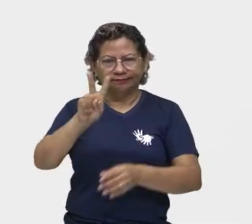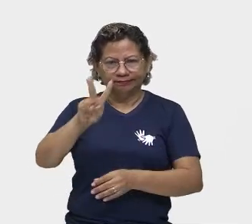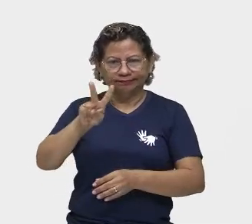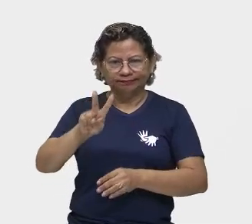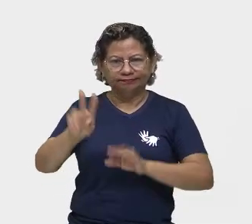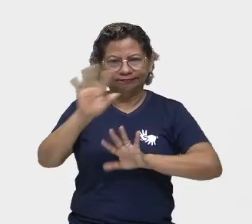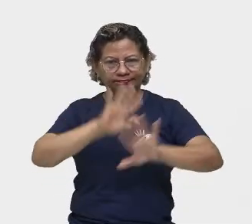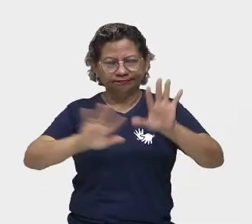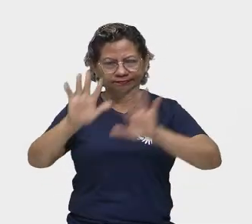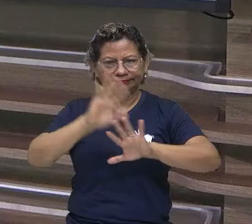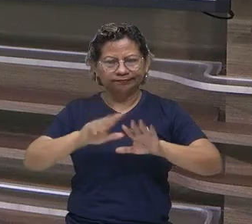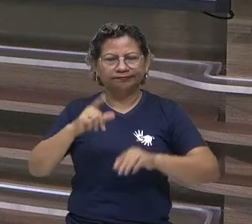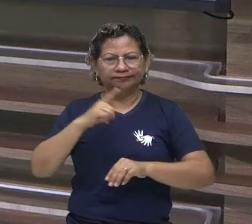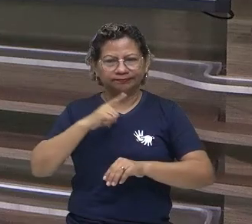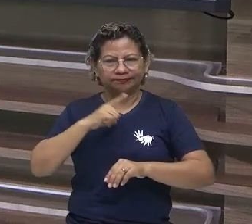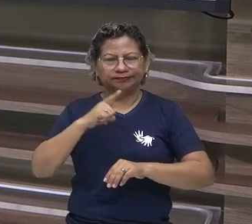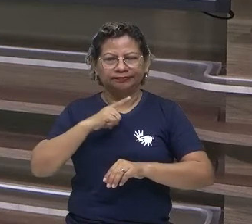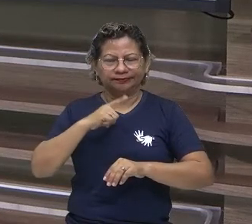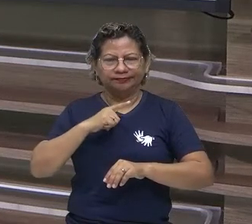esquelético